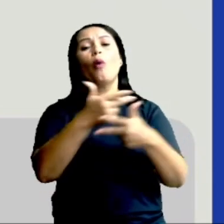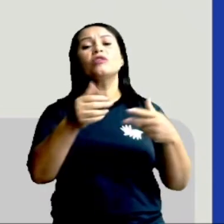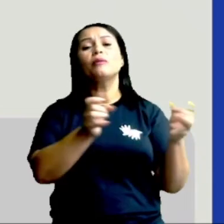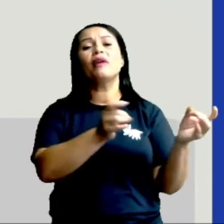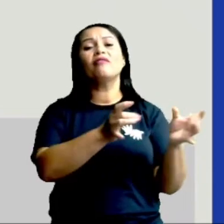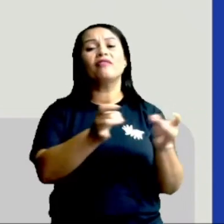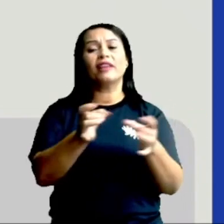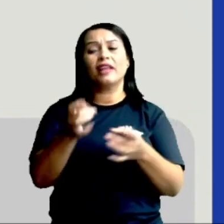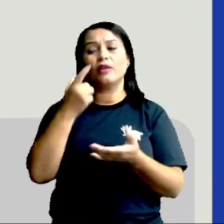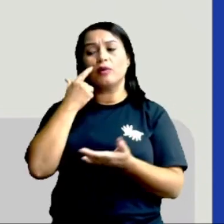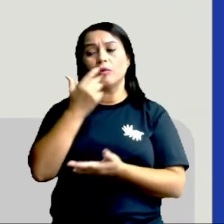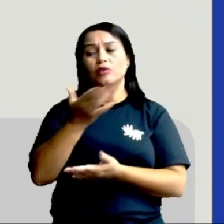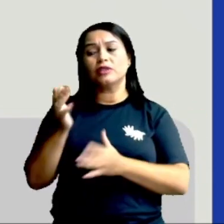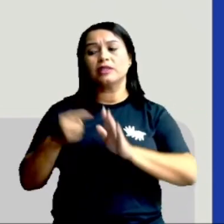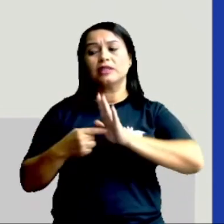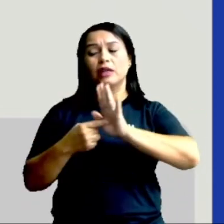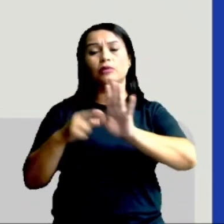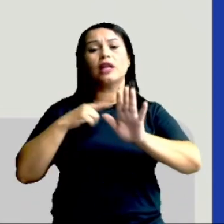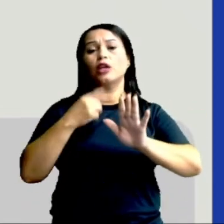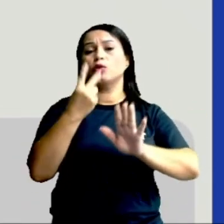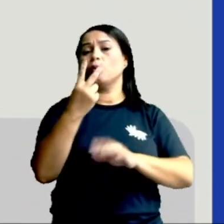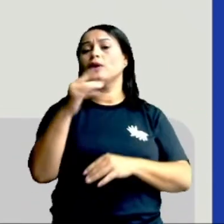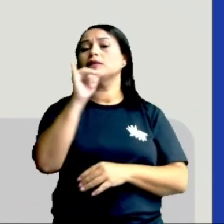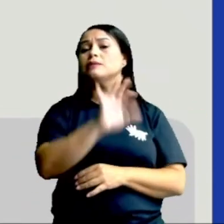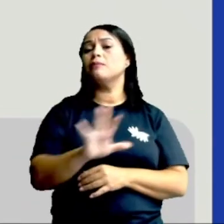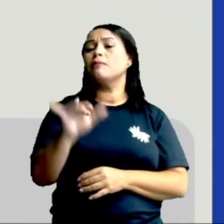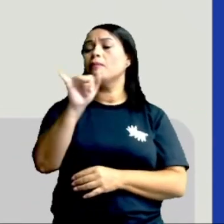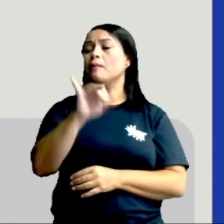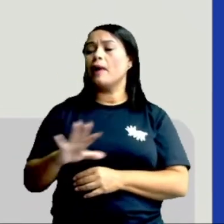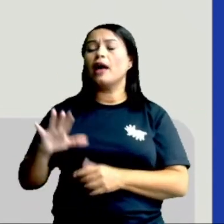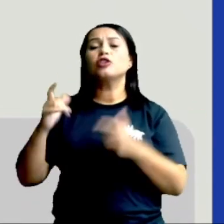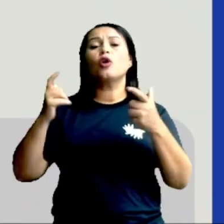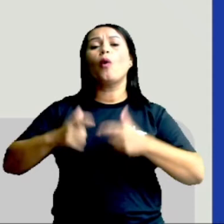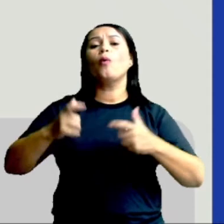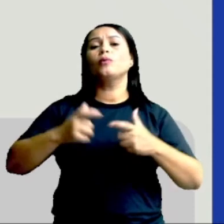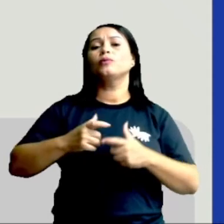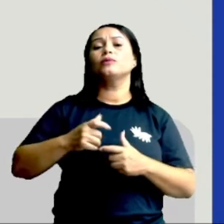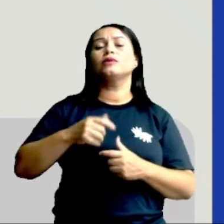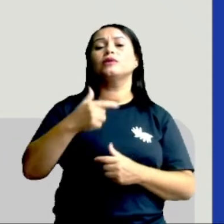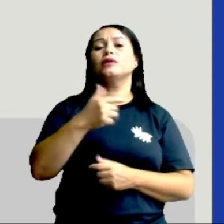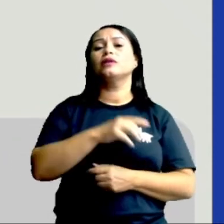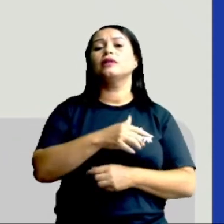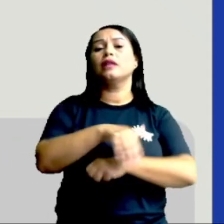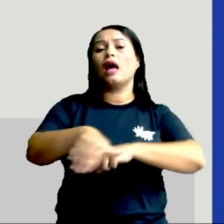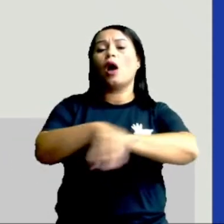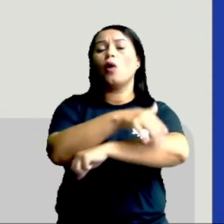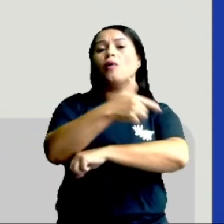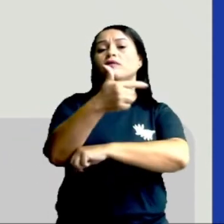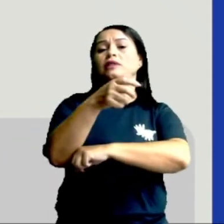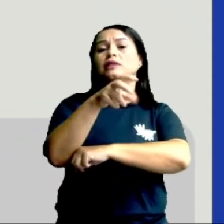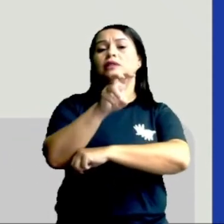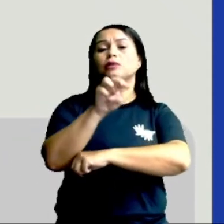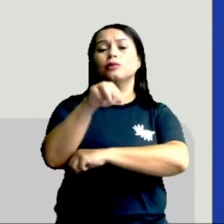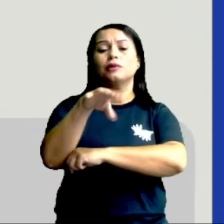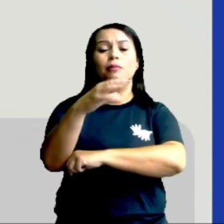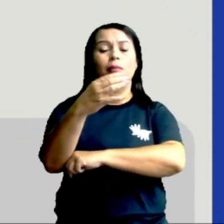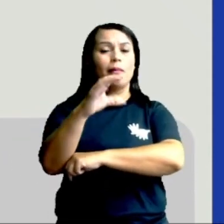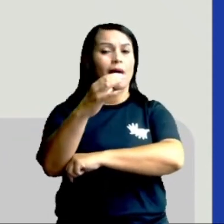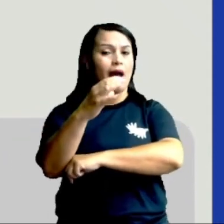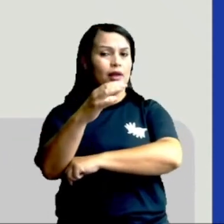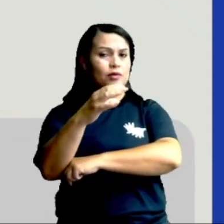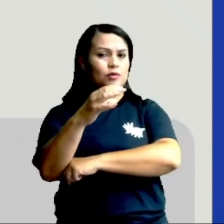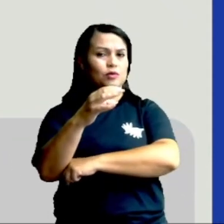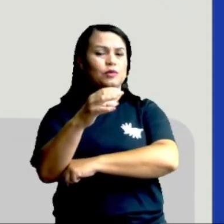aqui eu trouxe para vocês duas imagens que fica da 25 de março, tá? É um comércio são